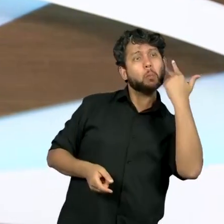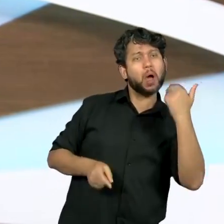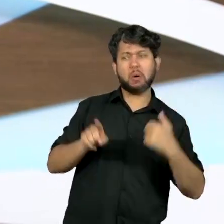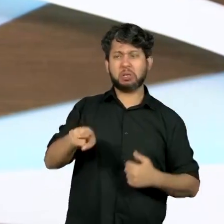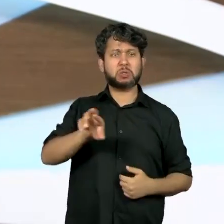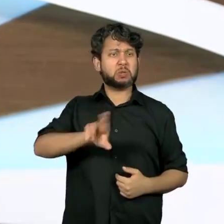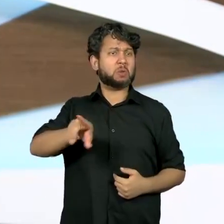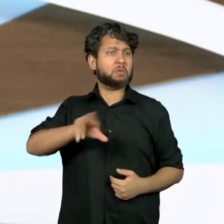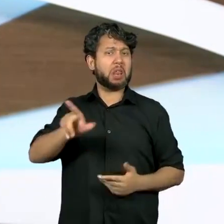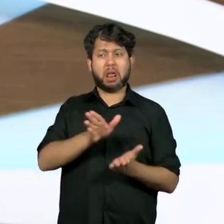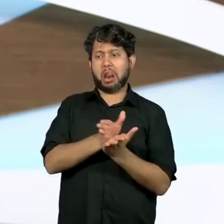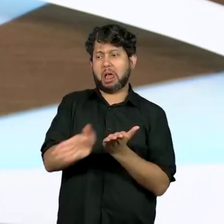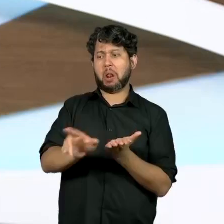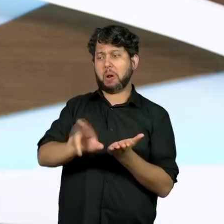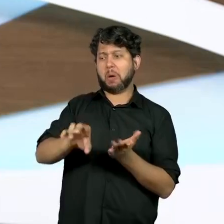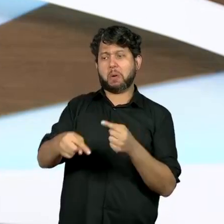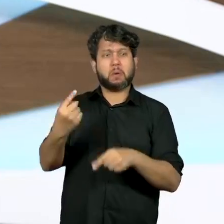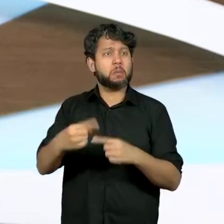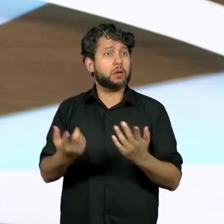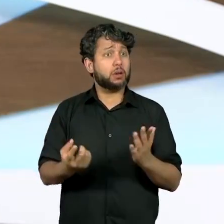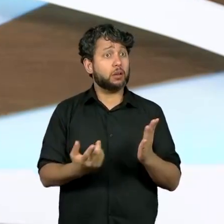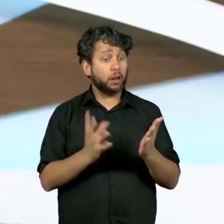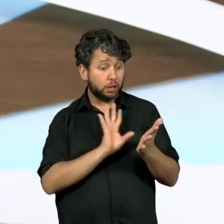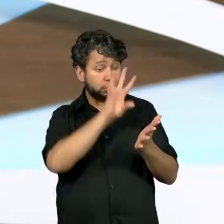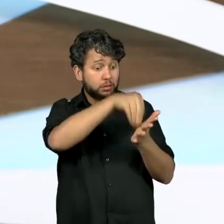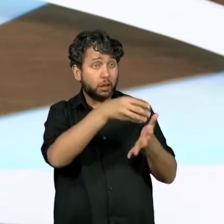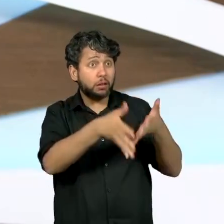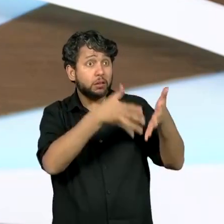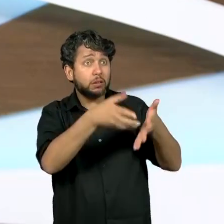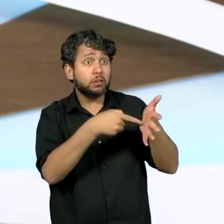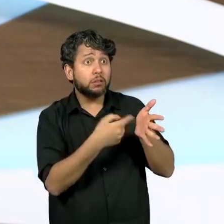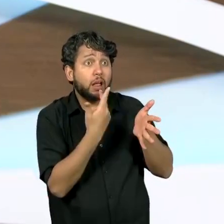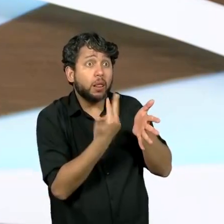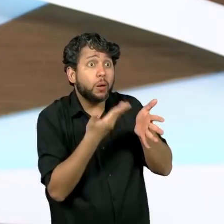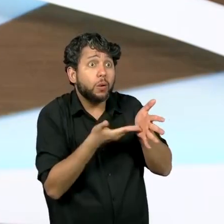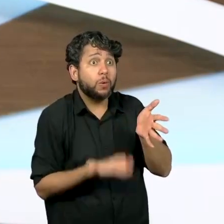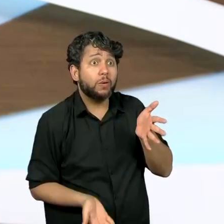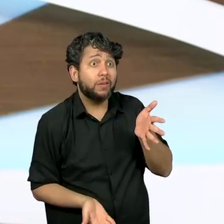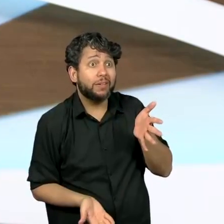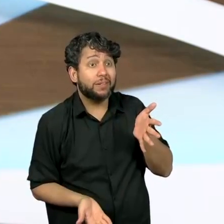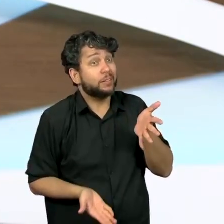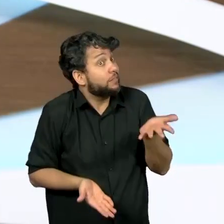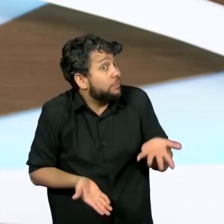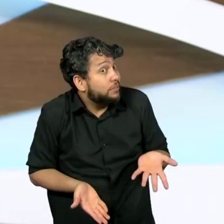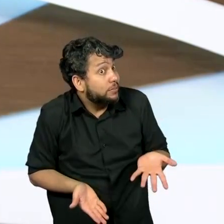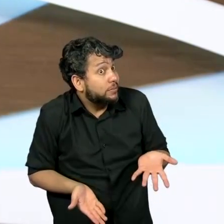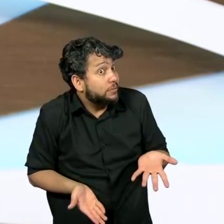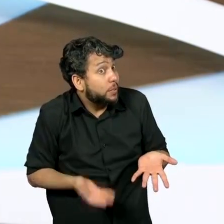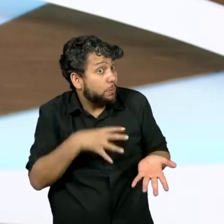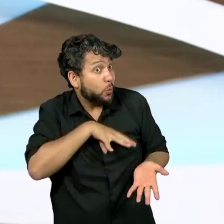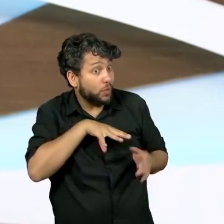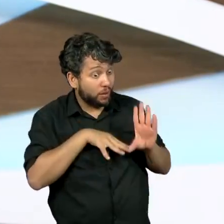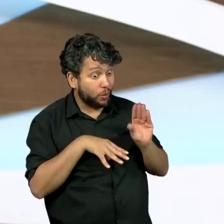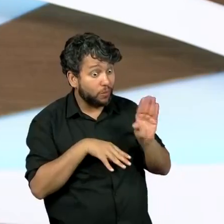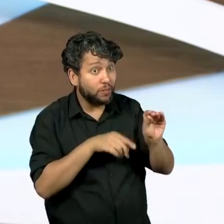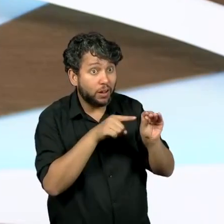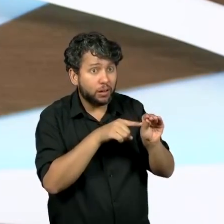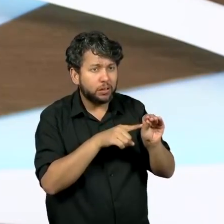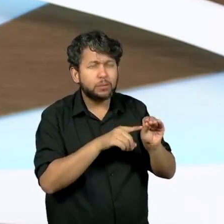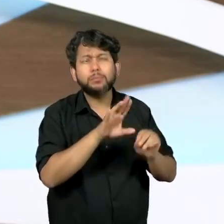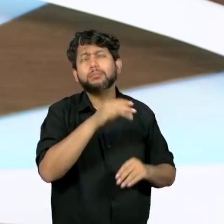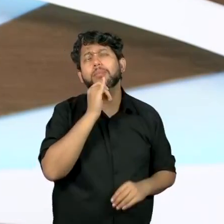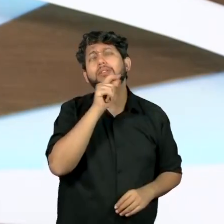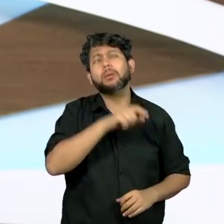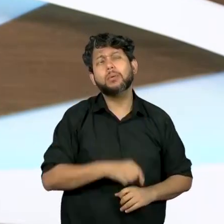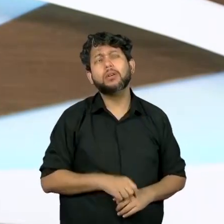representar, falar e representar a condição humana. O que é que significa ser um erro ortográfico na